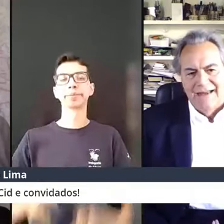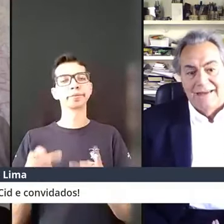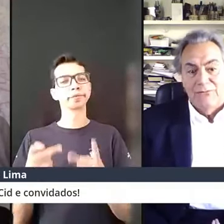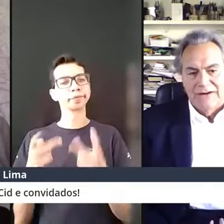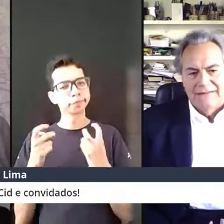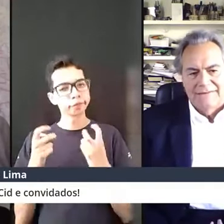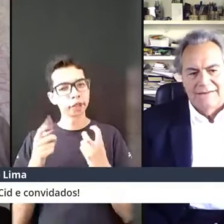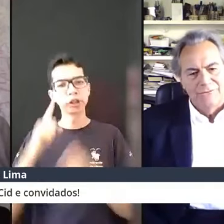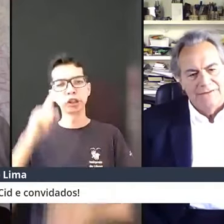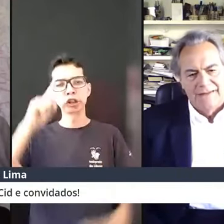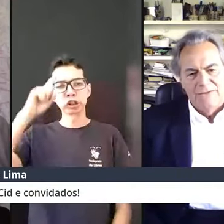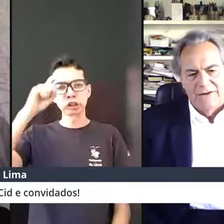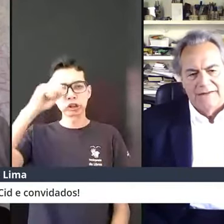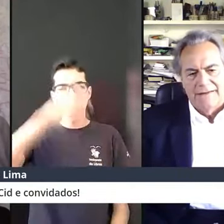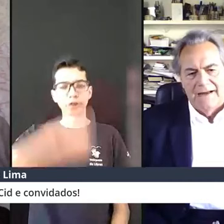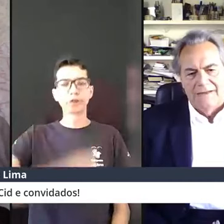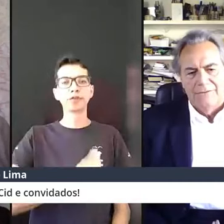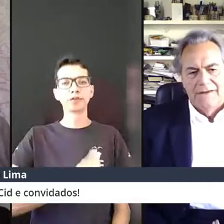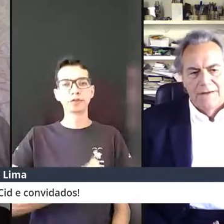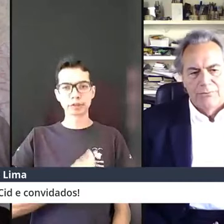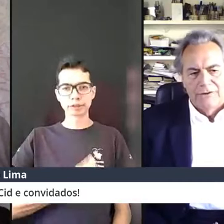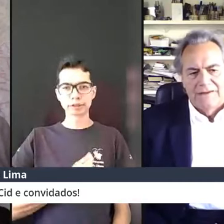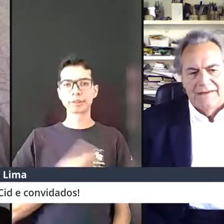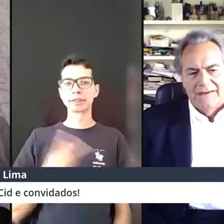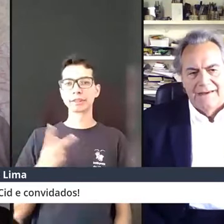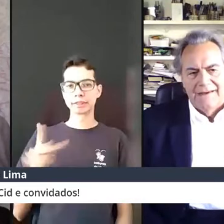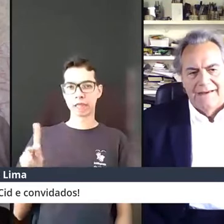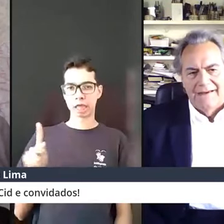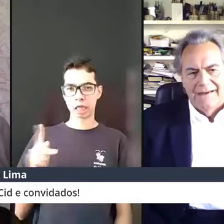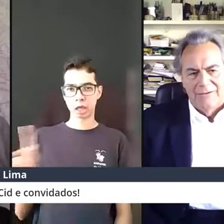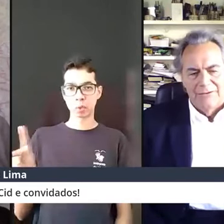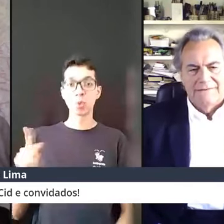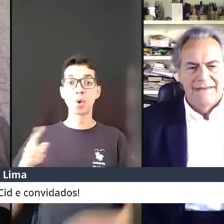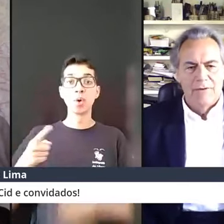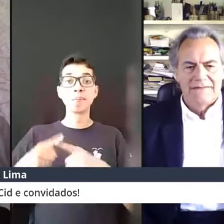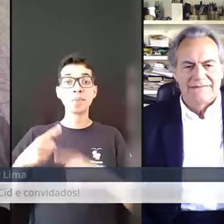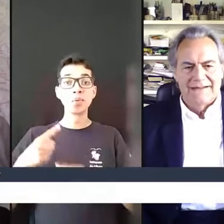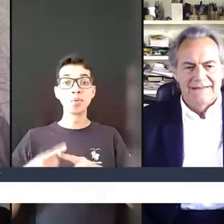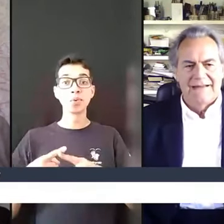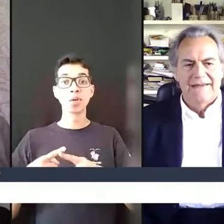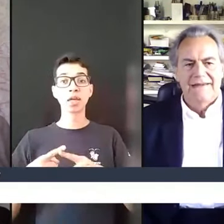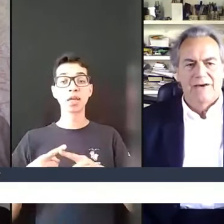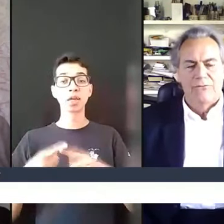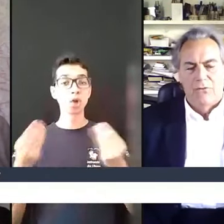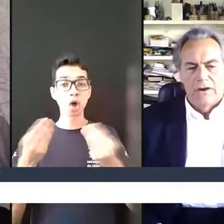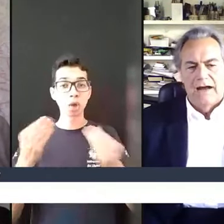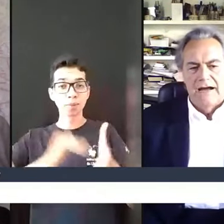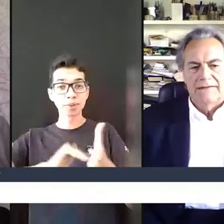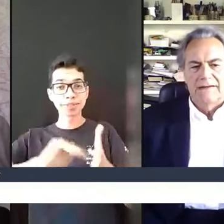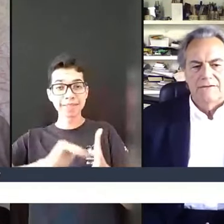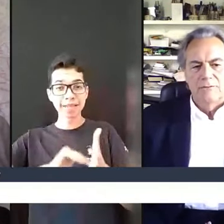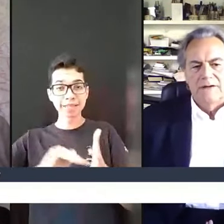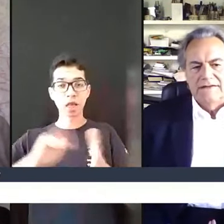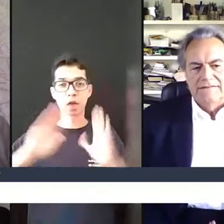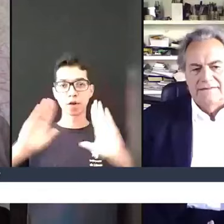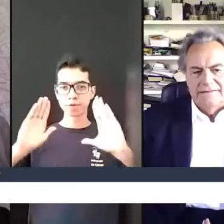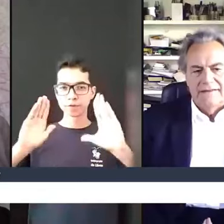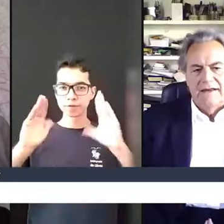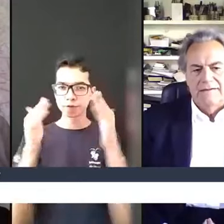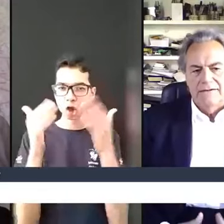deve estar enfrentando e tem enfrentado, porque ter uma secretaria focada